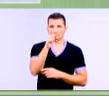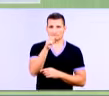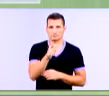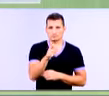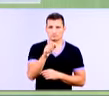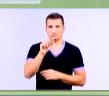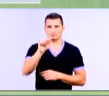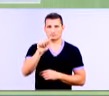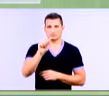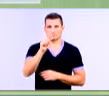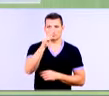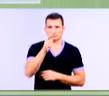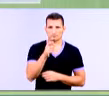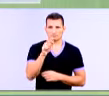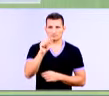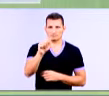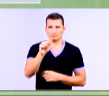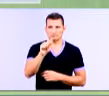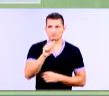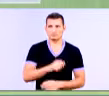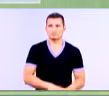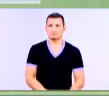uma exclamação na frente.